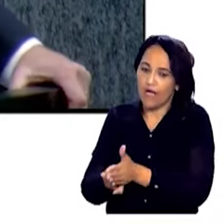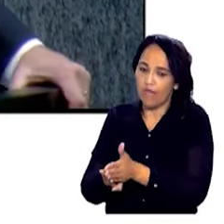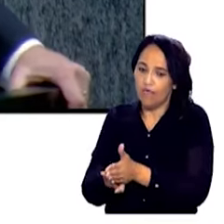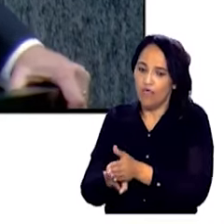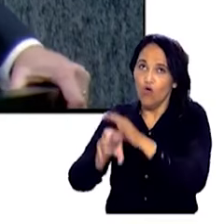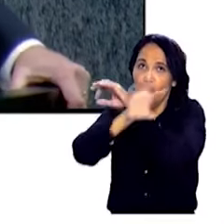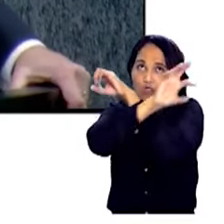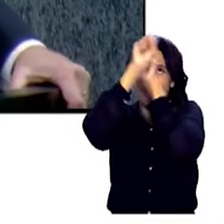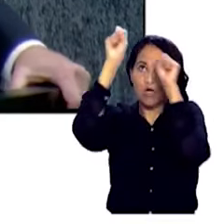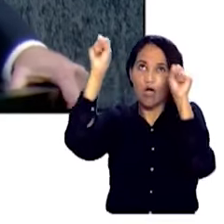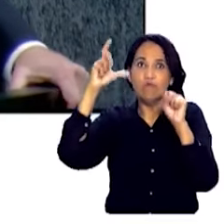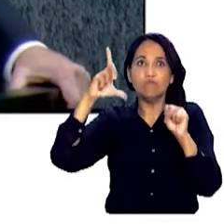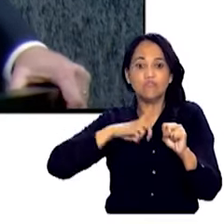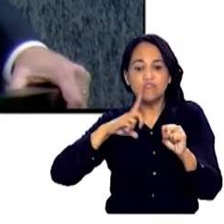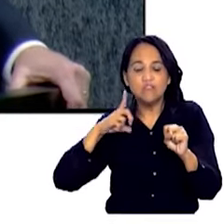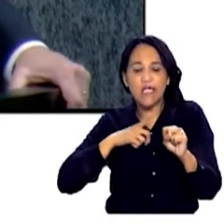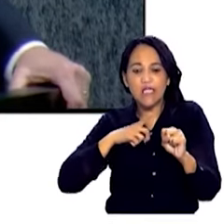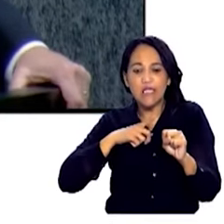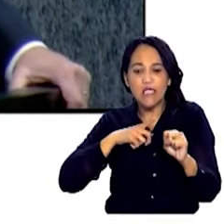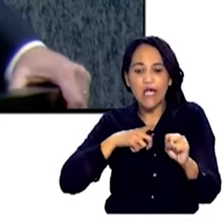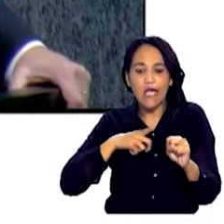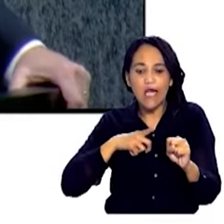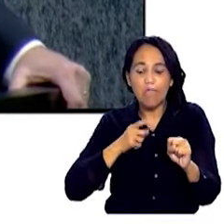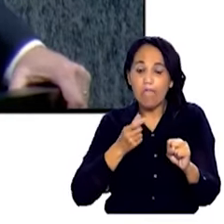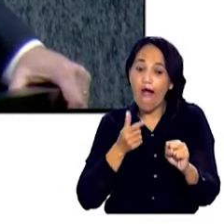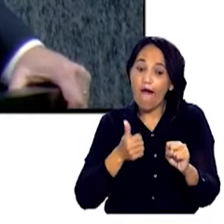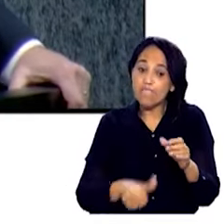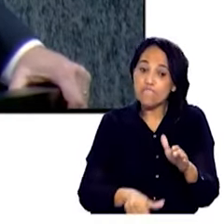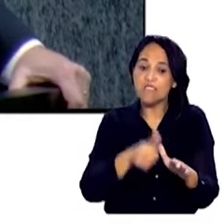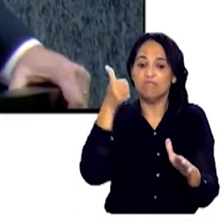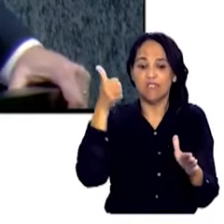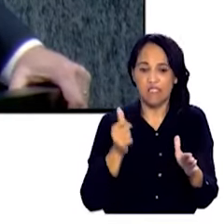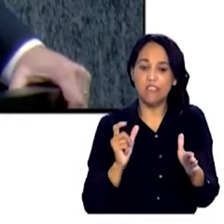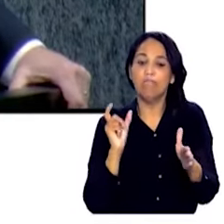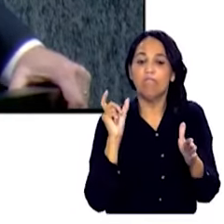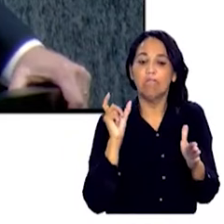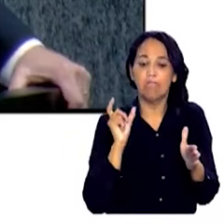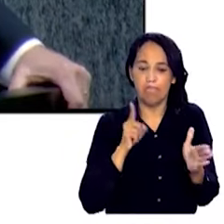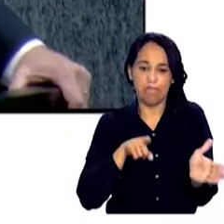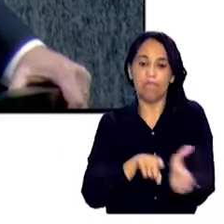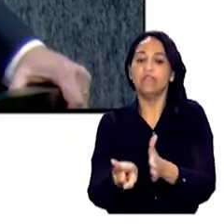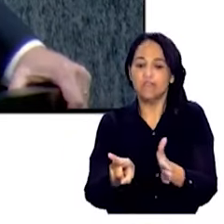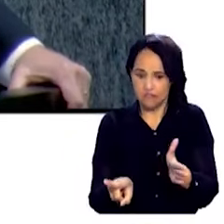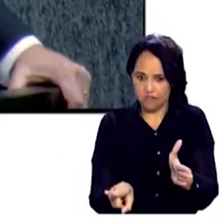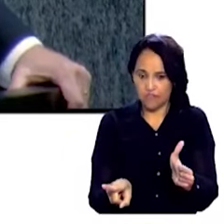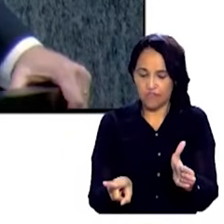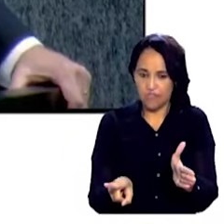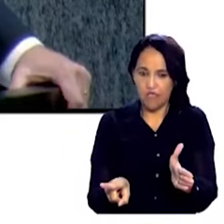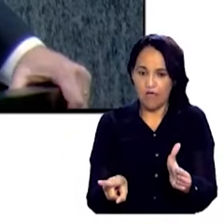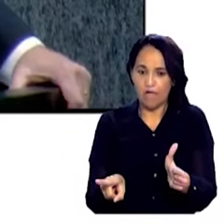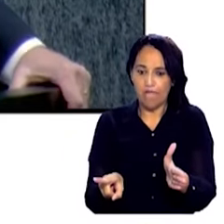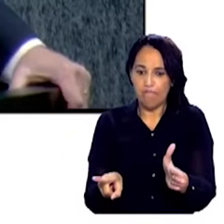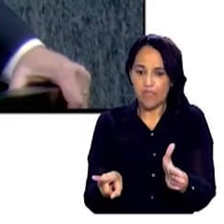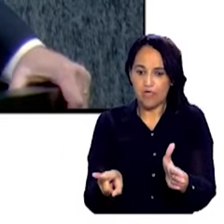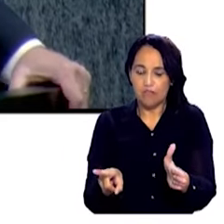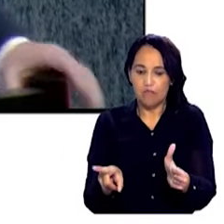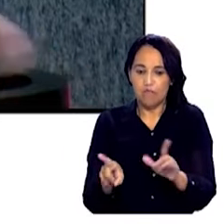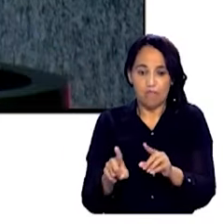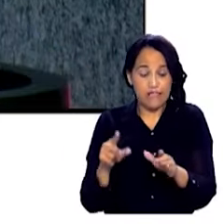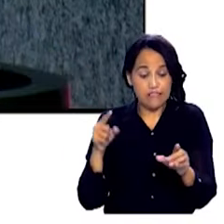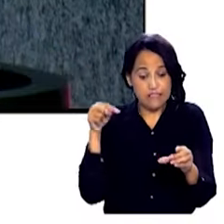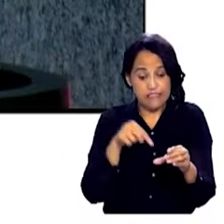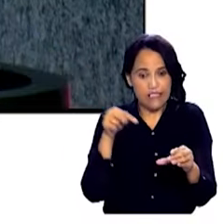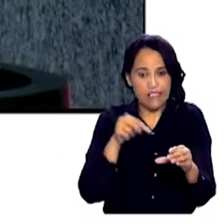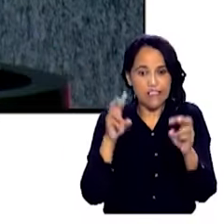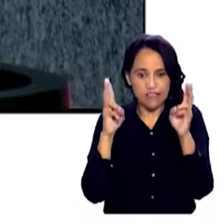ele não é mais um tribunal de apelação são as as ex é uma das exceções a regra de que é um tribunal em que eu para qual eu tenho de apelar nesses casos a